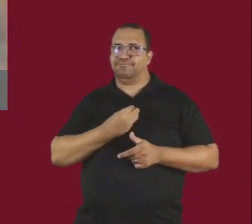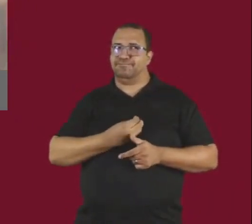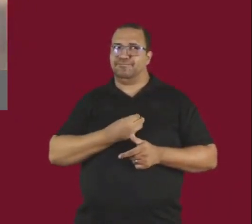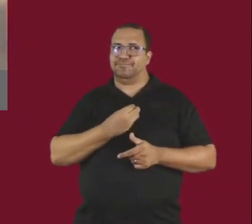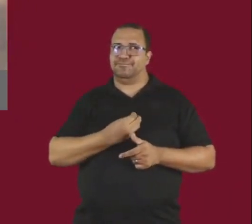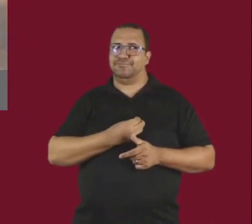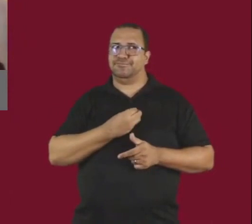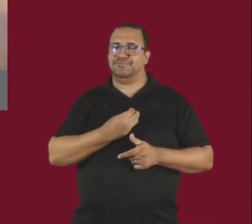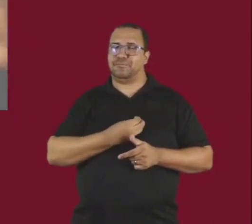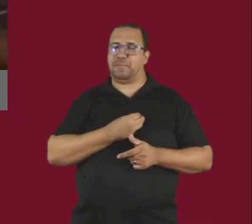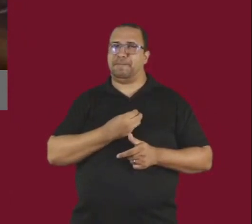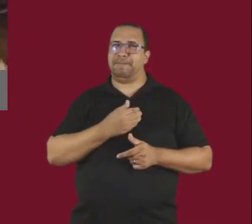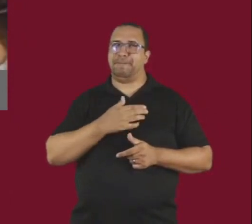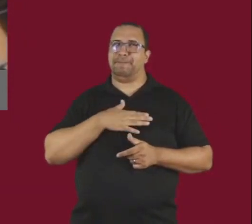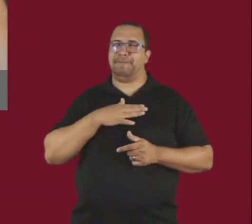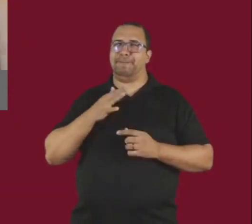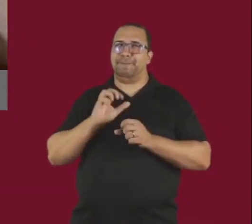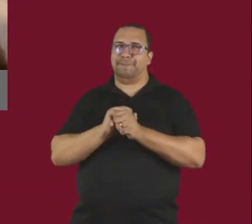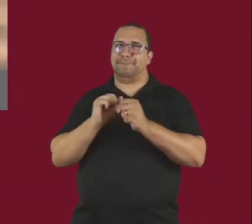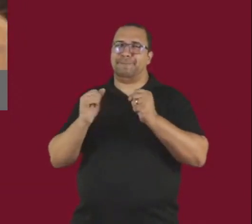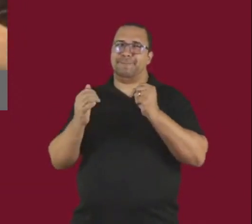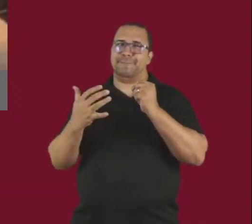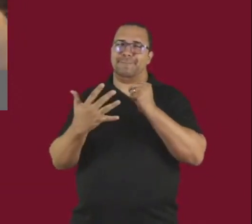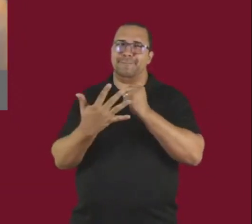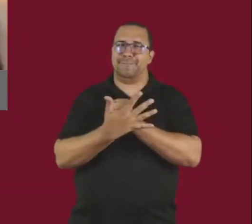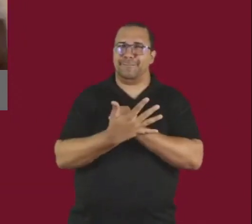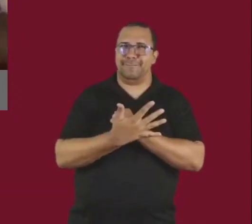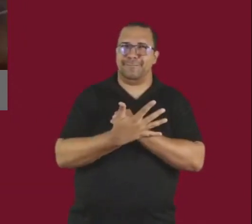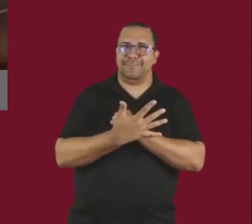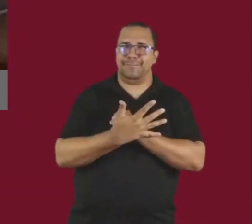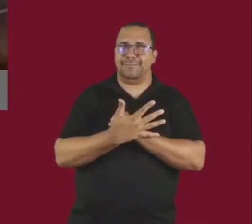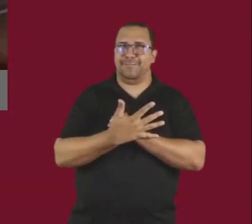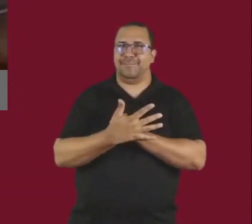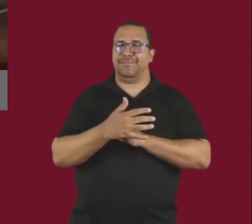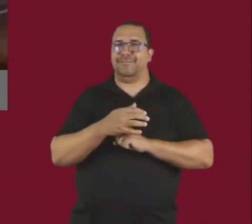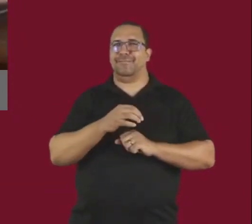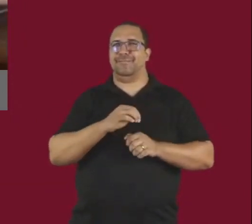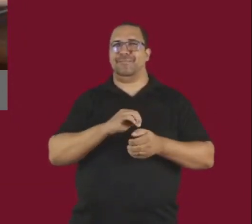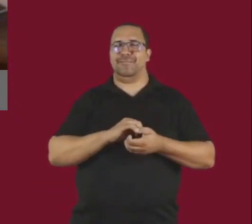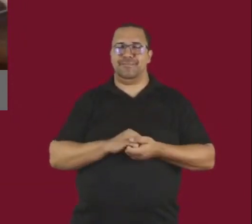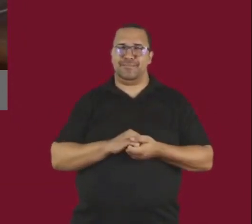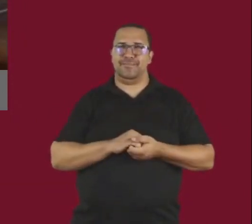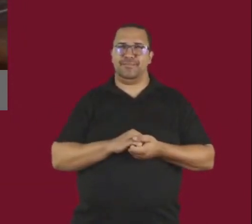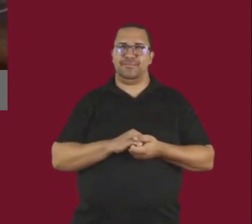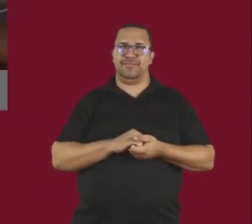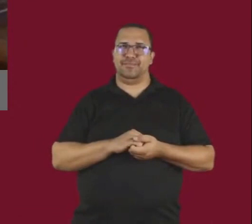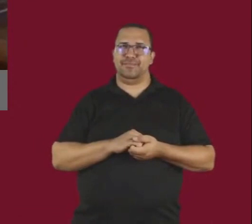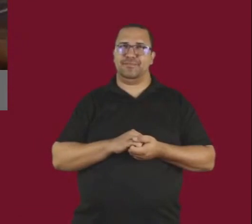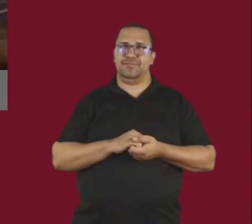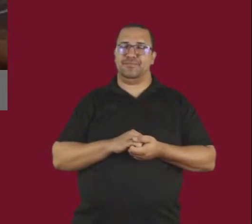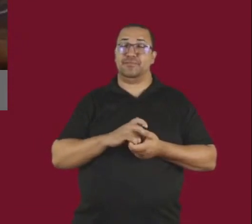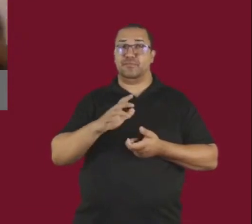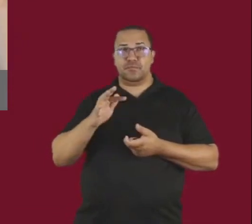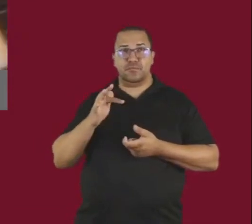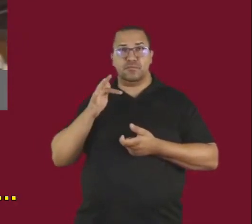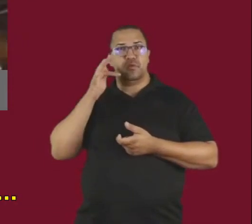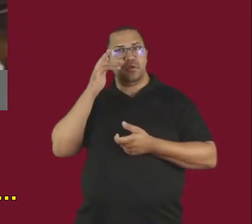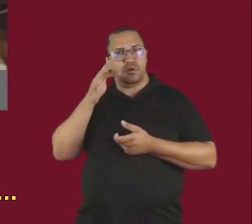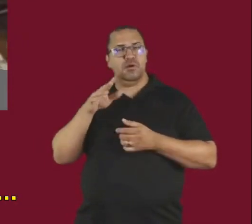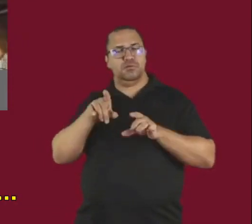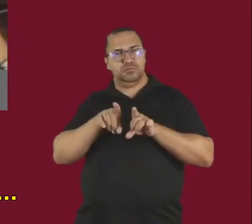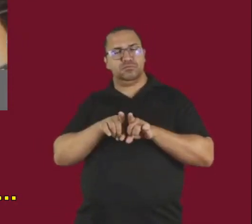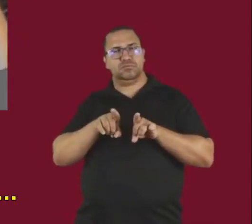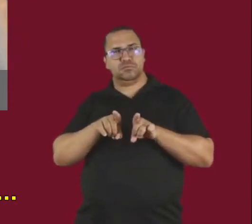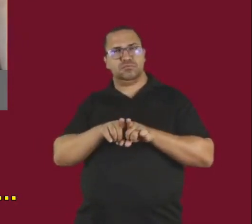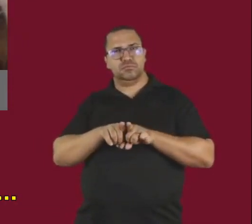Quando chegou a pandemia, a gente, parte dessas pessoas, fez outro movimento que se chamou Liberte o Futuro, que